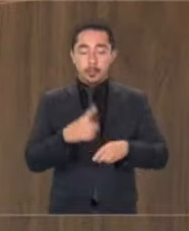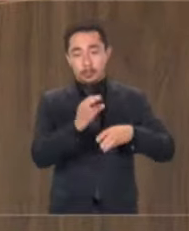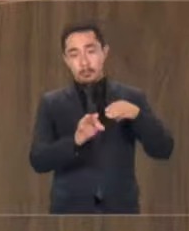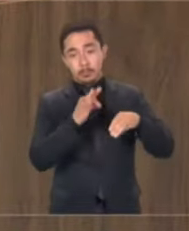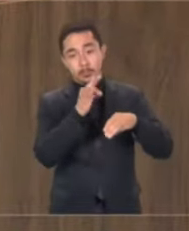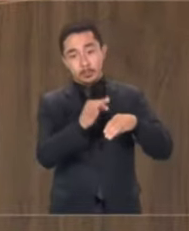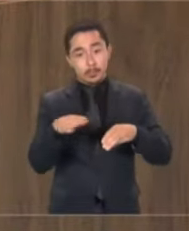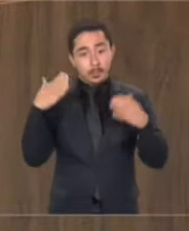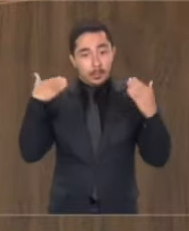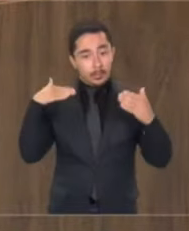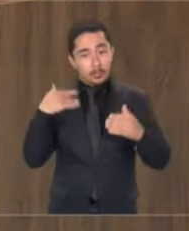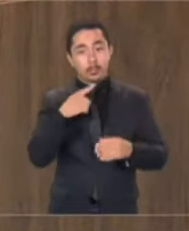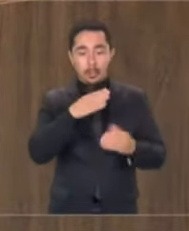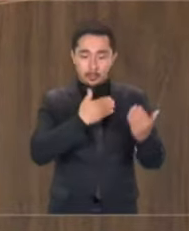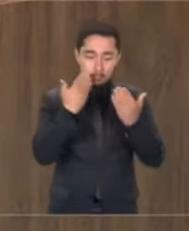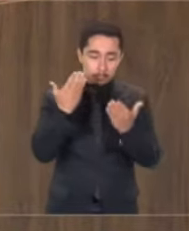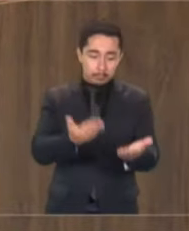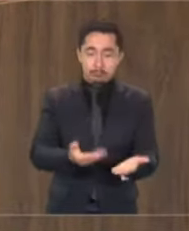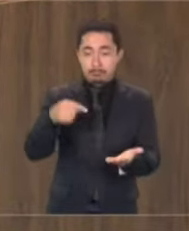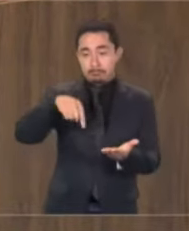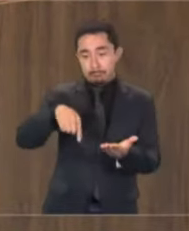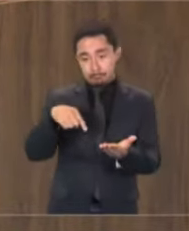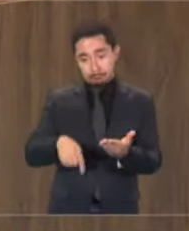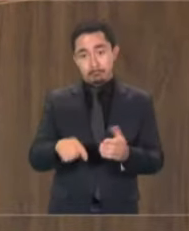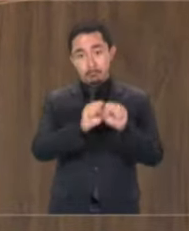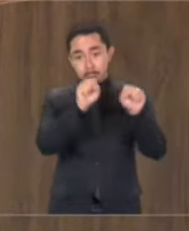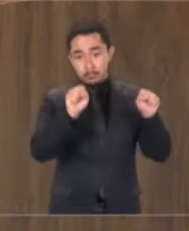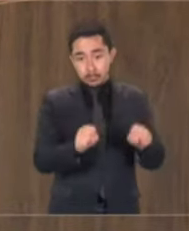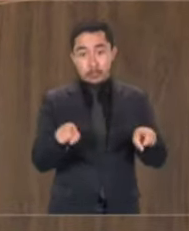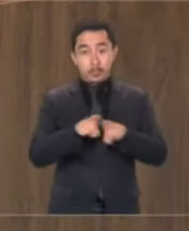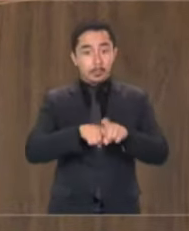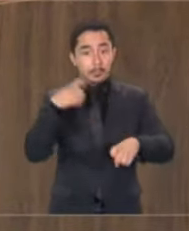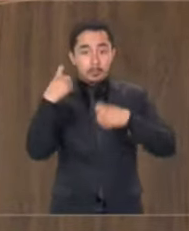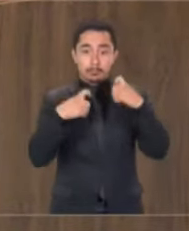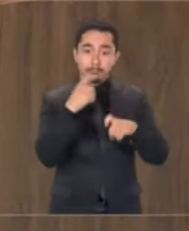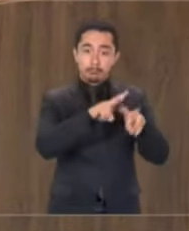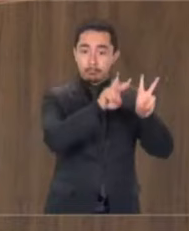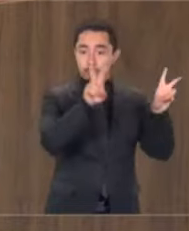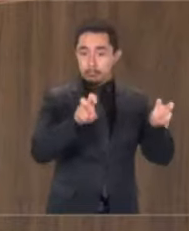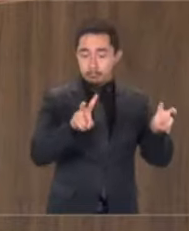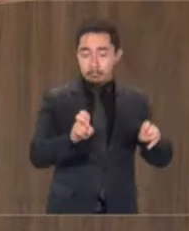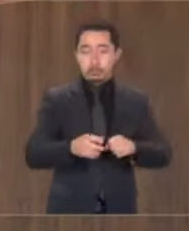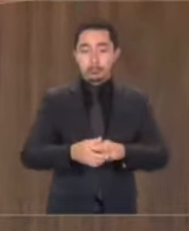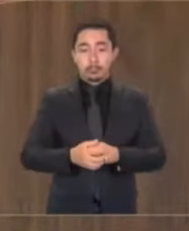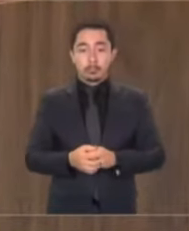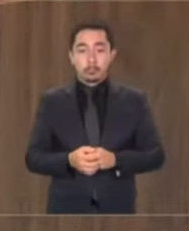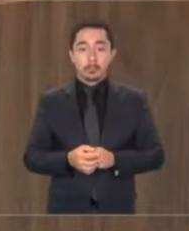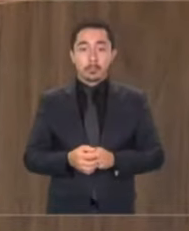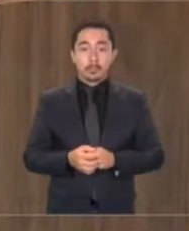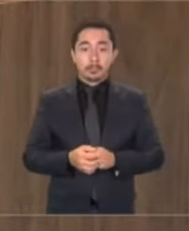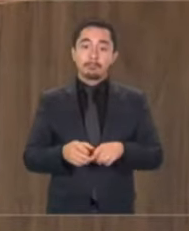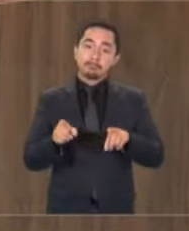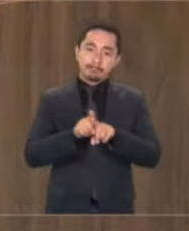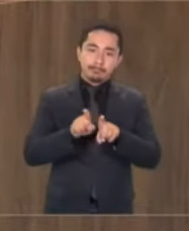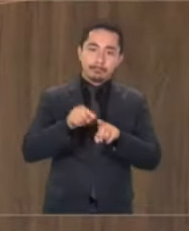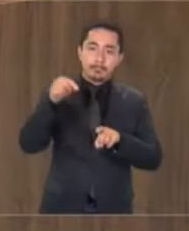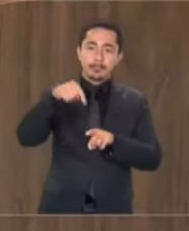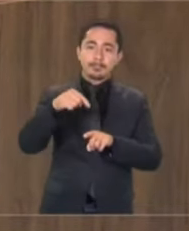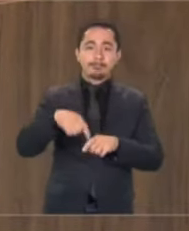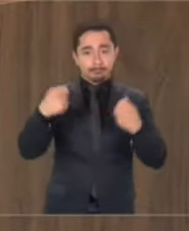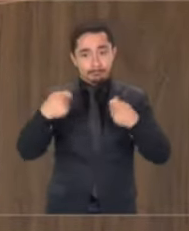Carmen Lúcia trouxe ao tribunal e a preocupação com a matéria, inclusive aqui a necessidade